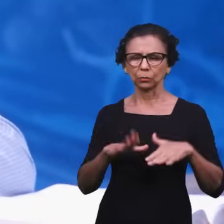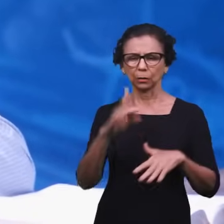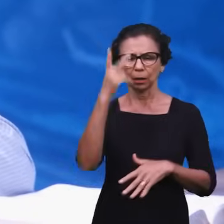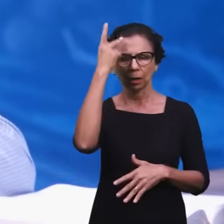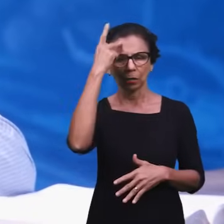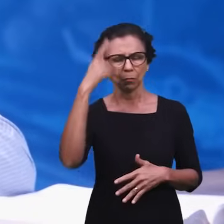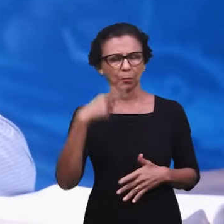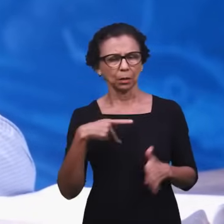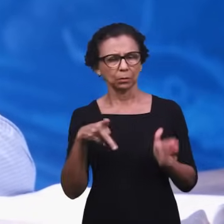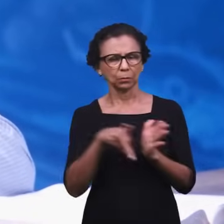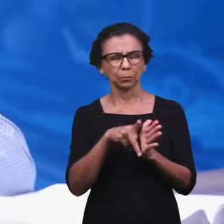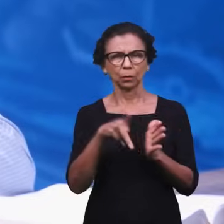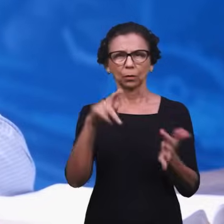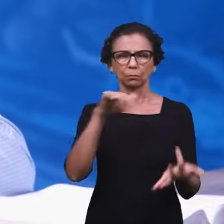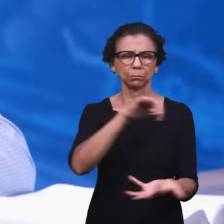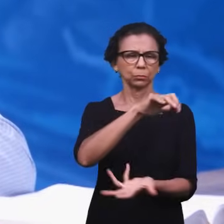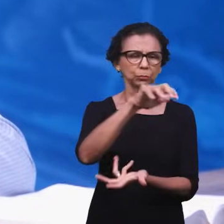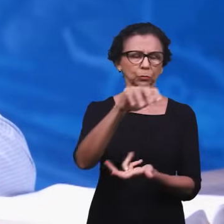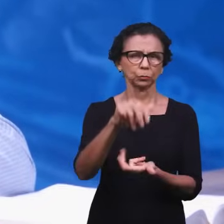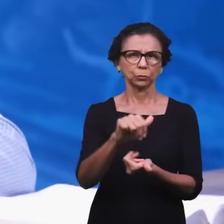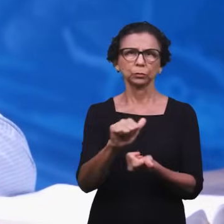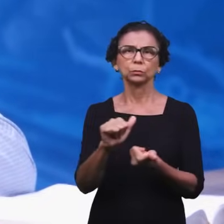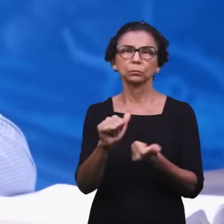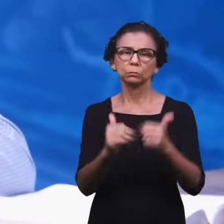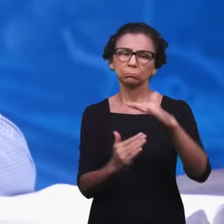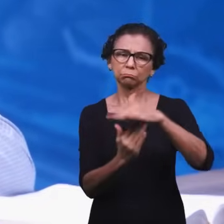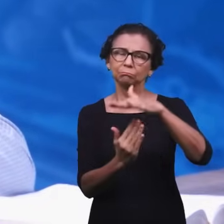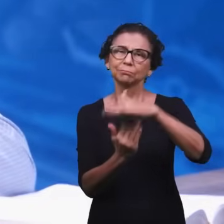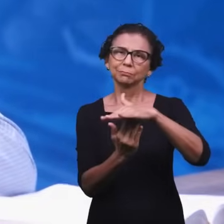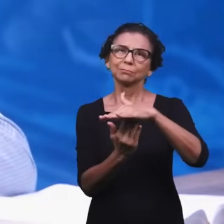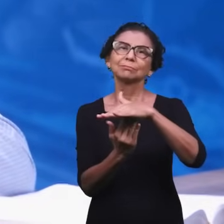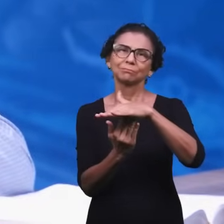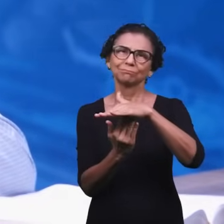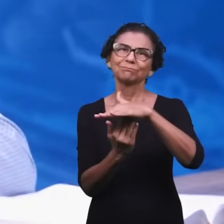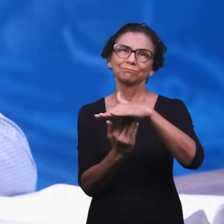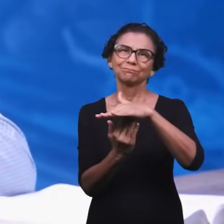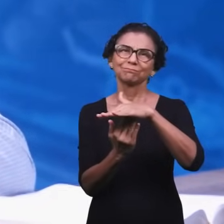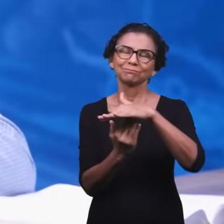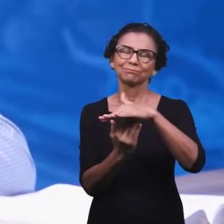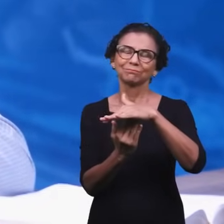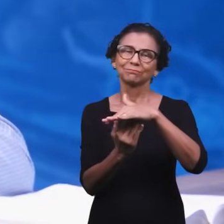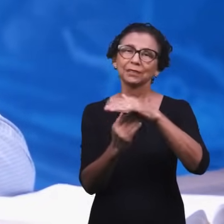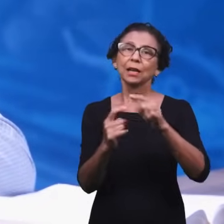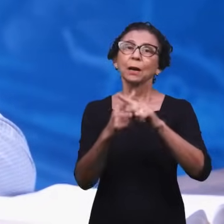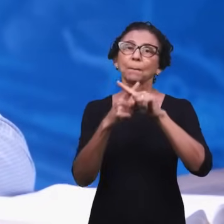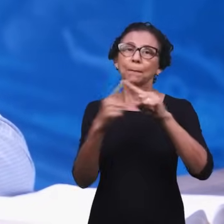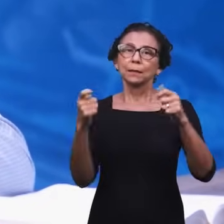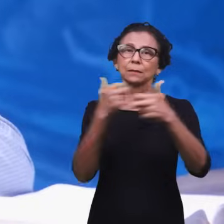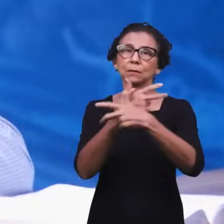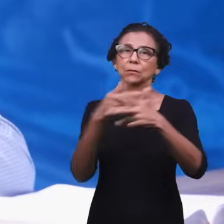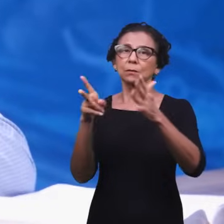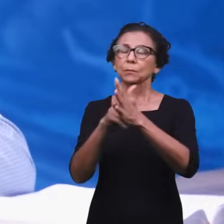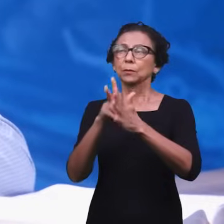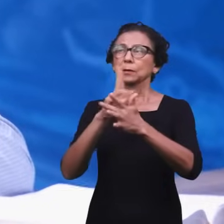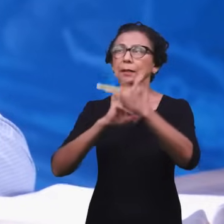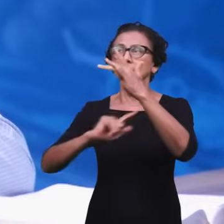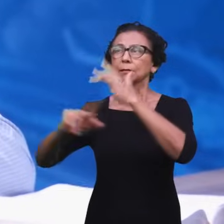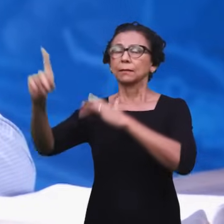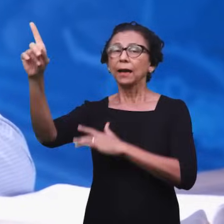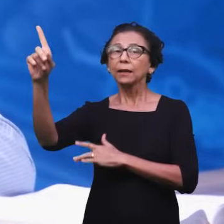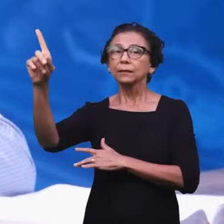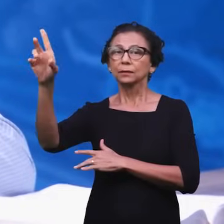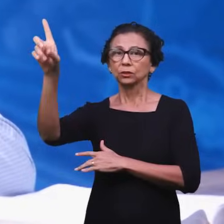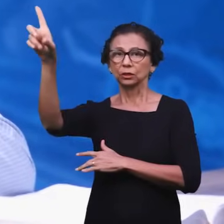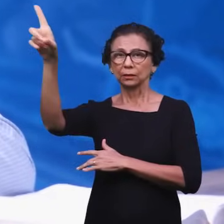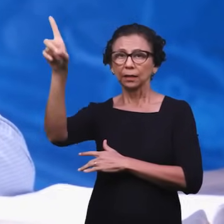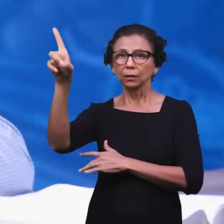mundo, ela tem os seus limites. Mas aquilo que vem da parte do Senhor, não. Aquilo que vem da parte do